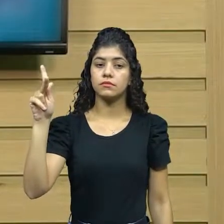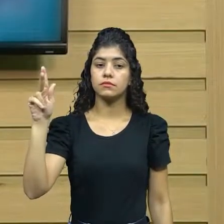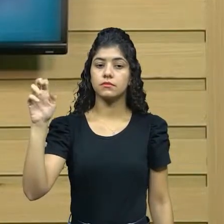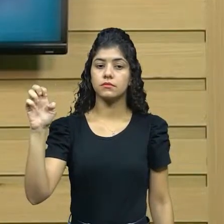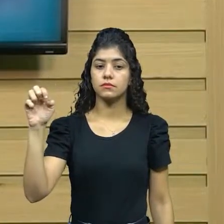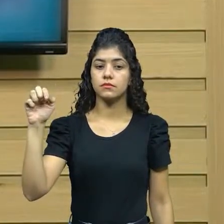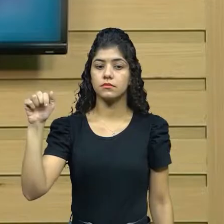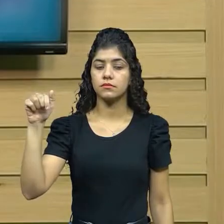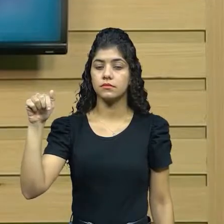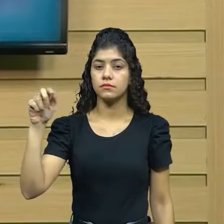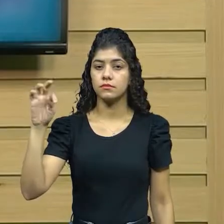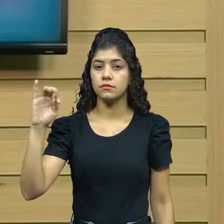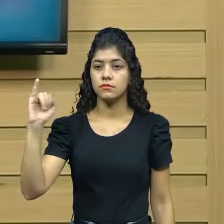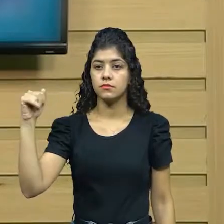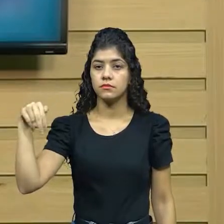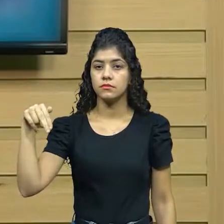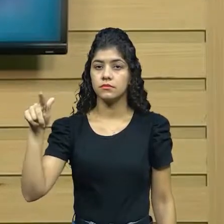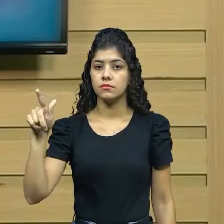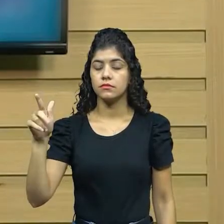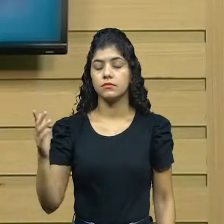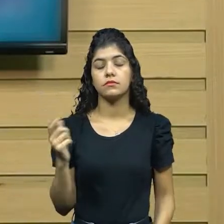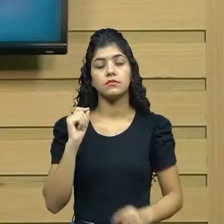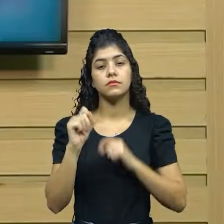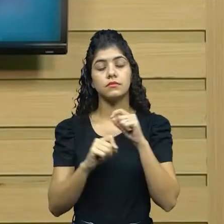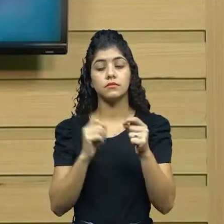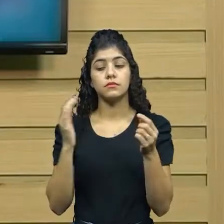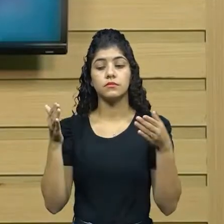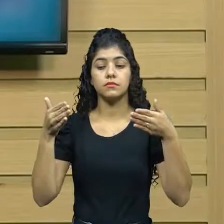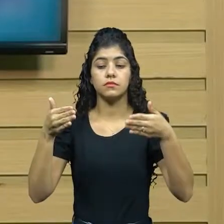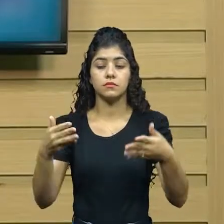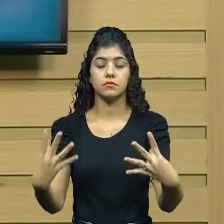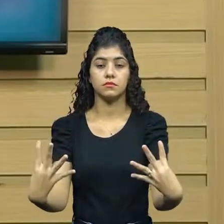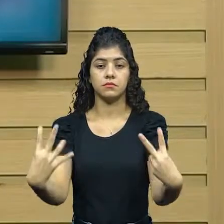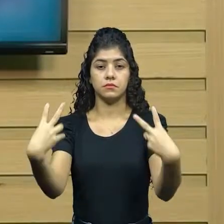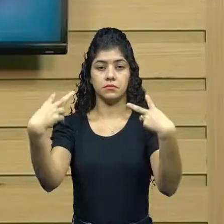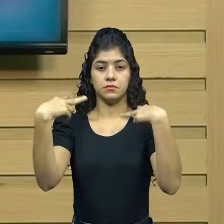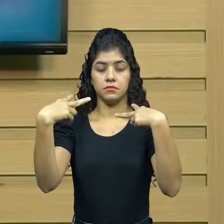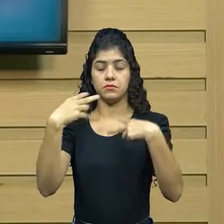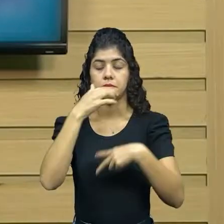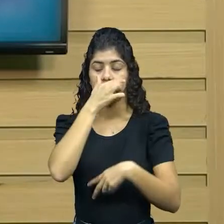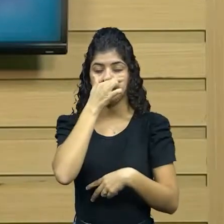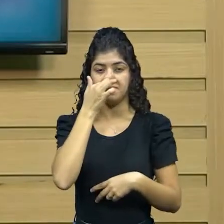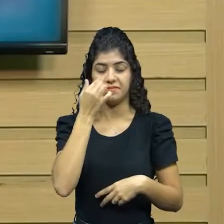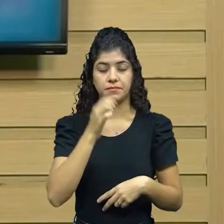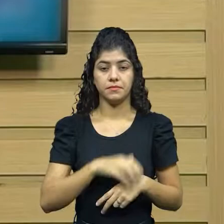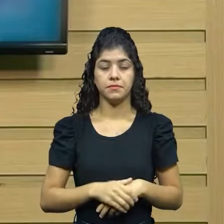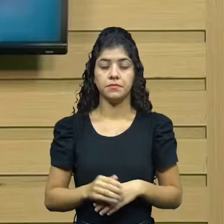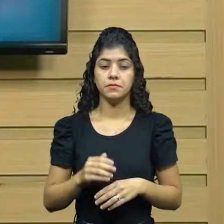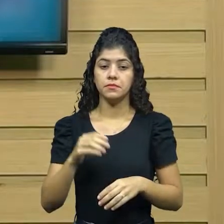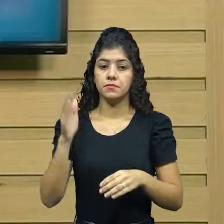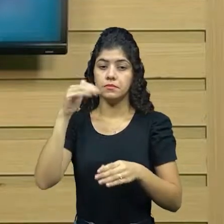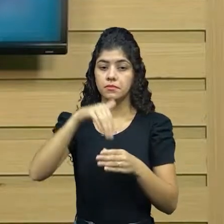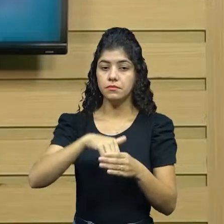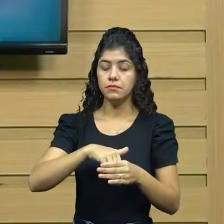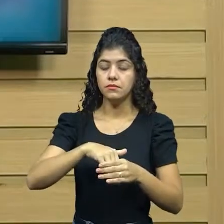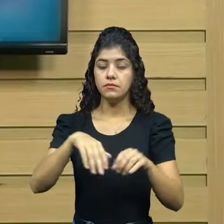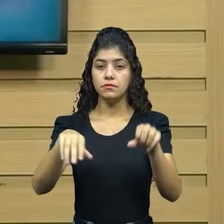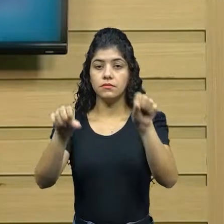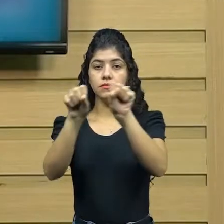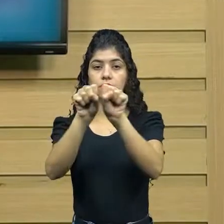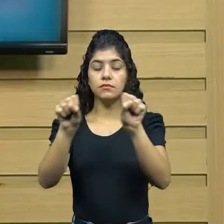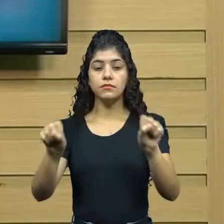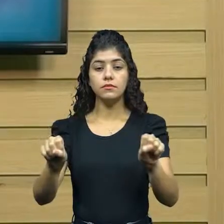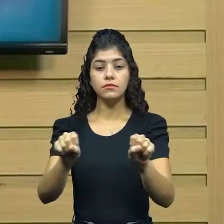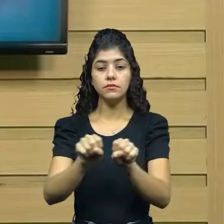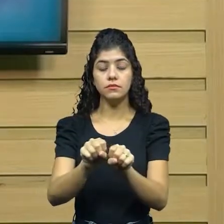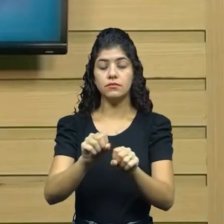endo quer dizer voltar-se para si mesmo. Dentro do sistema organizacional, existe uma